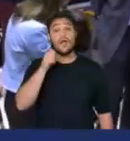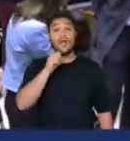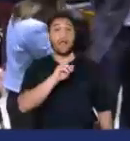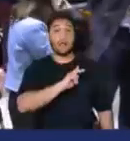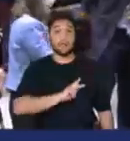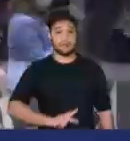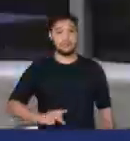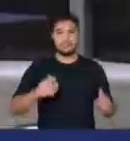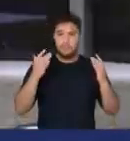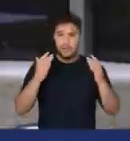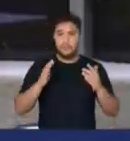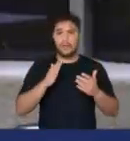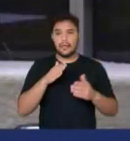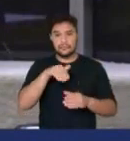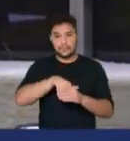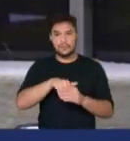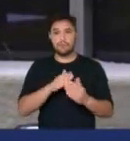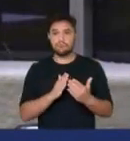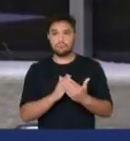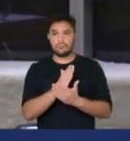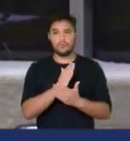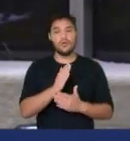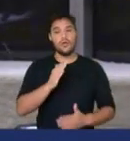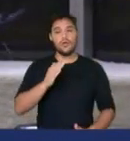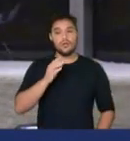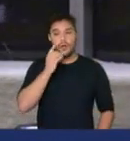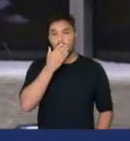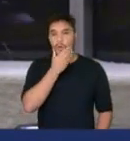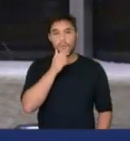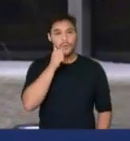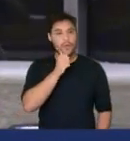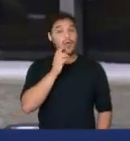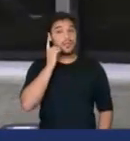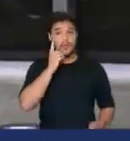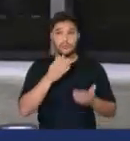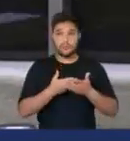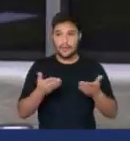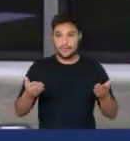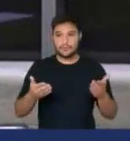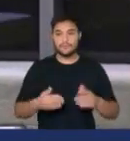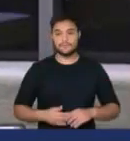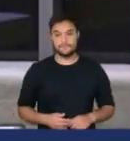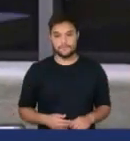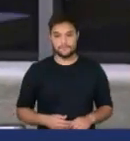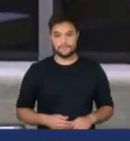Senhora presidente, parabéns pela sua eleição. Senhores deputados, senhoras deputadas.